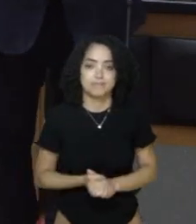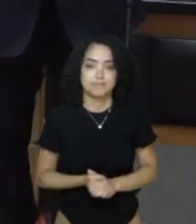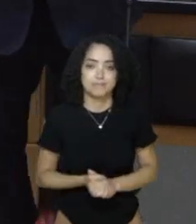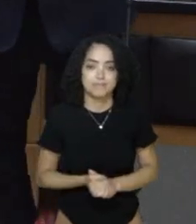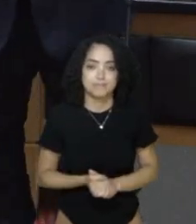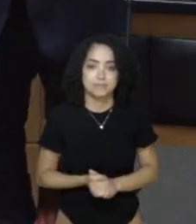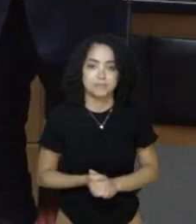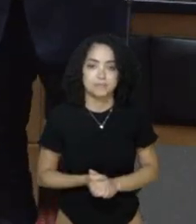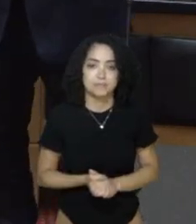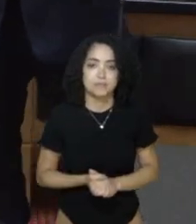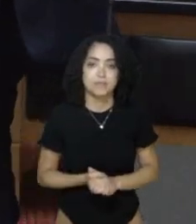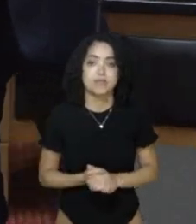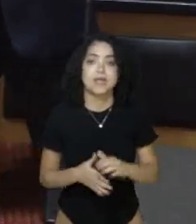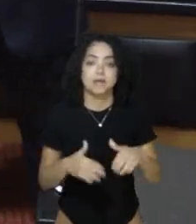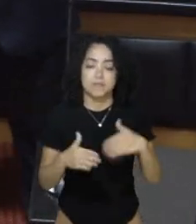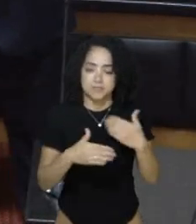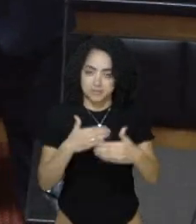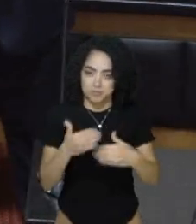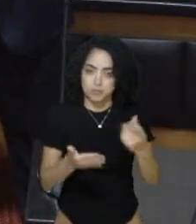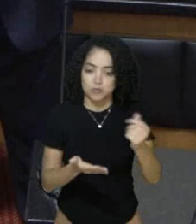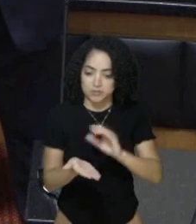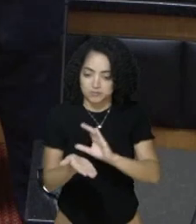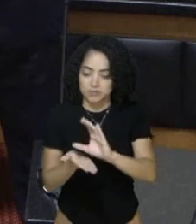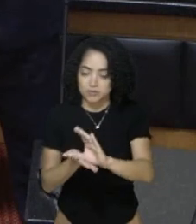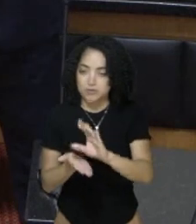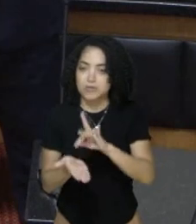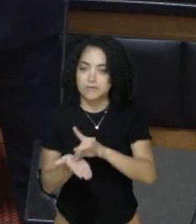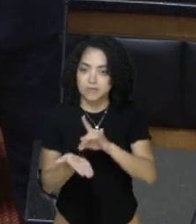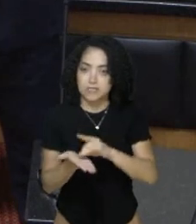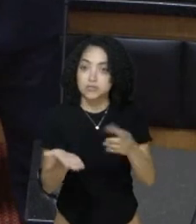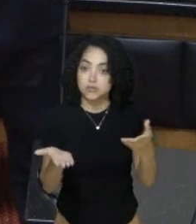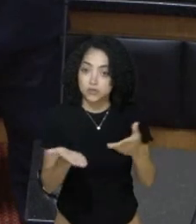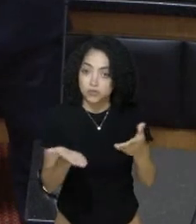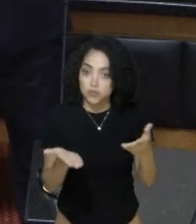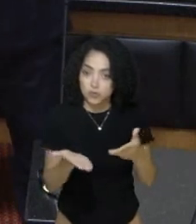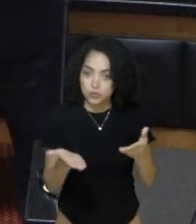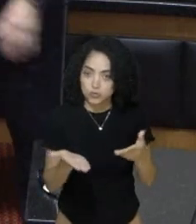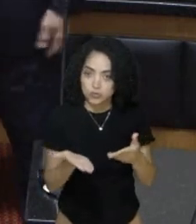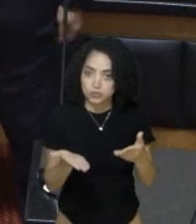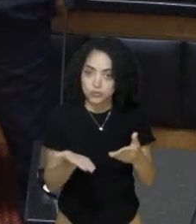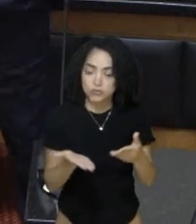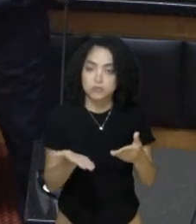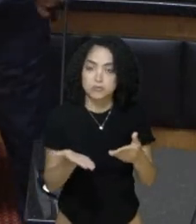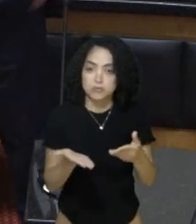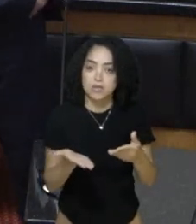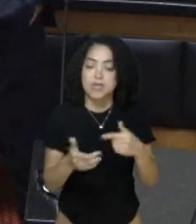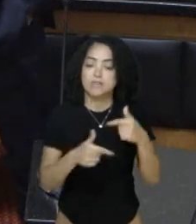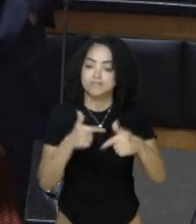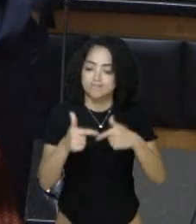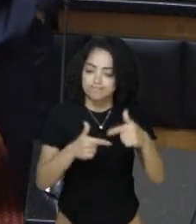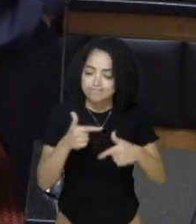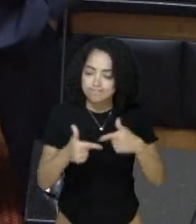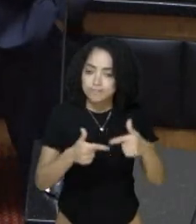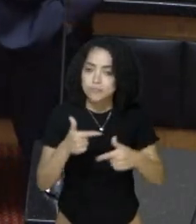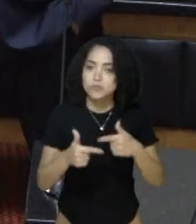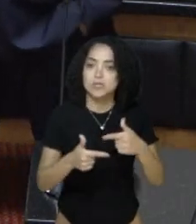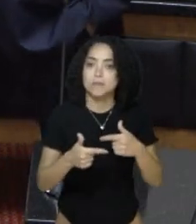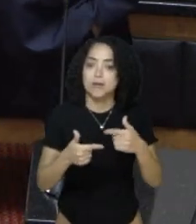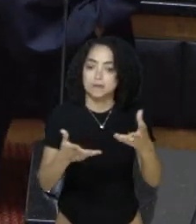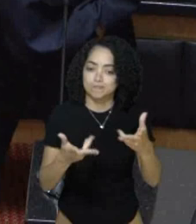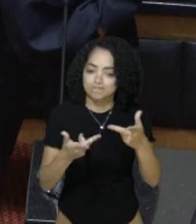Mas depois ele investiu milhões e realmente ele hoje faz com grande sucesso a sua